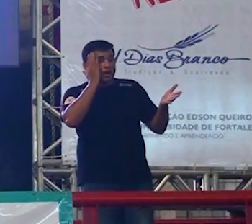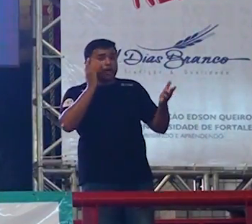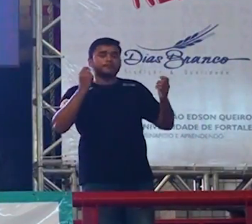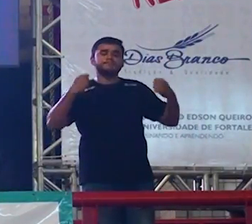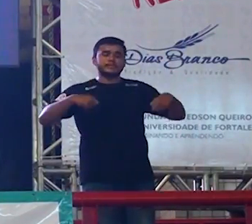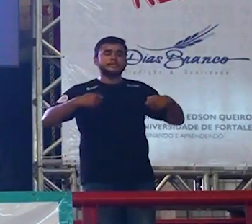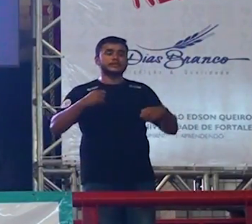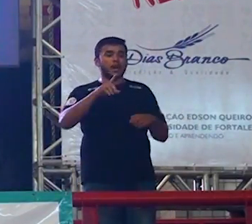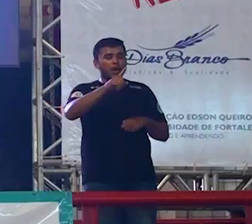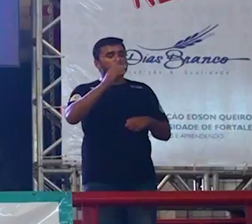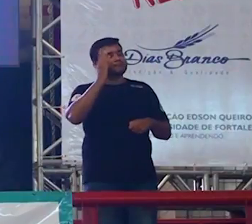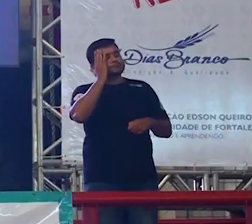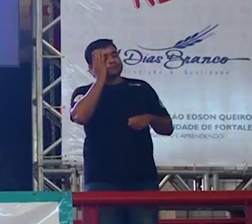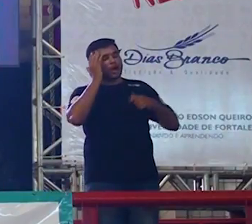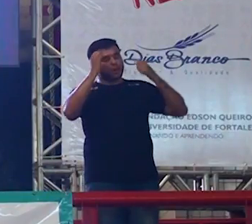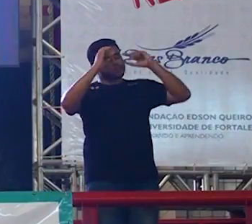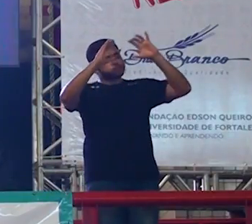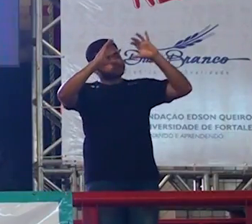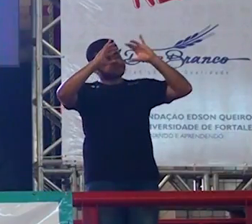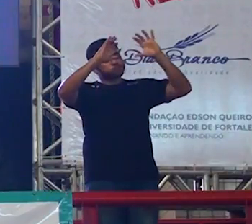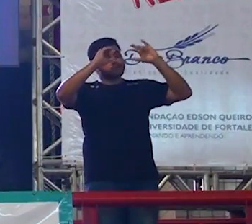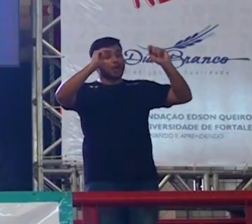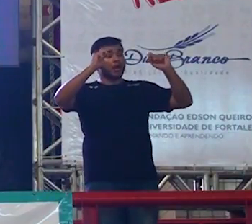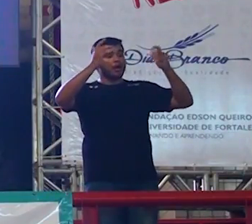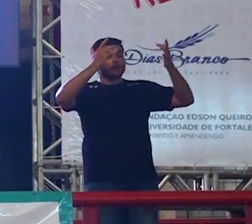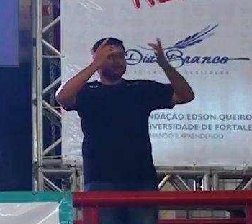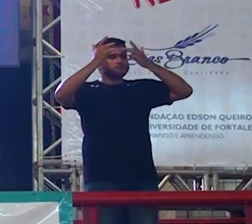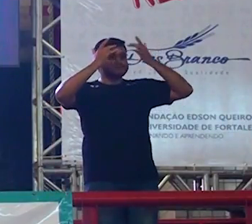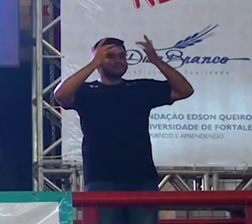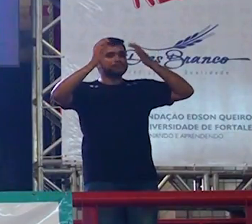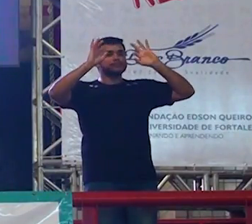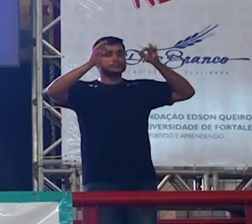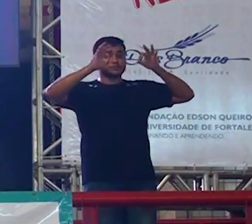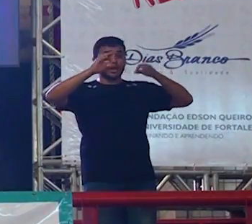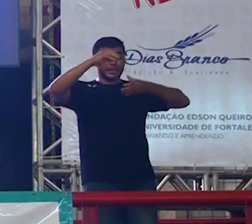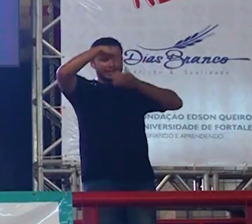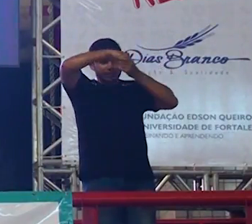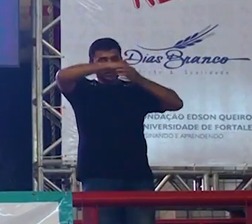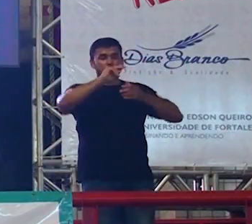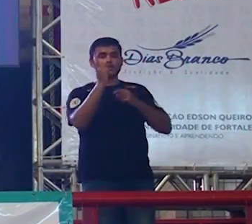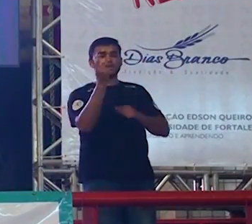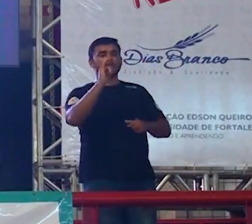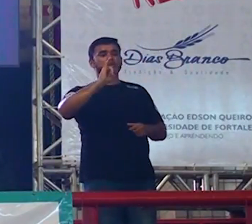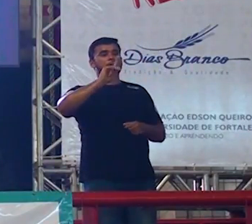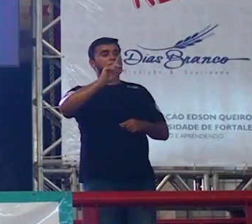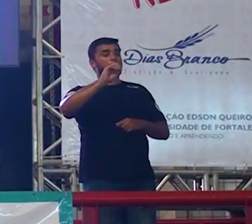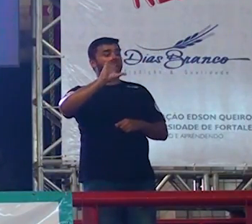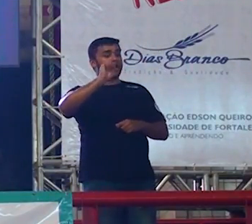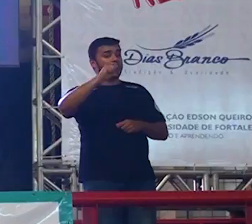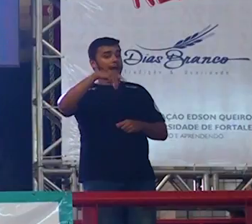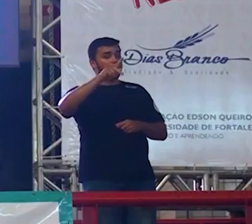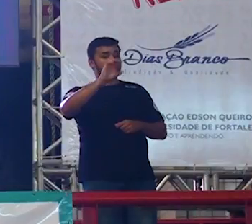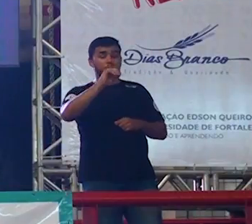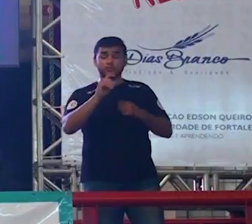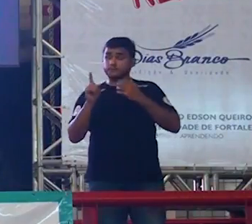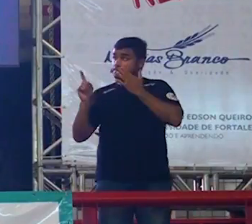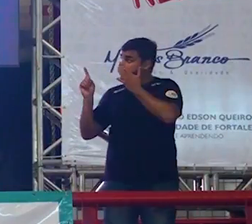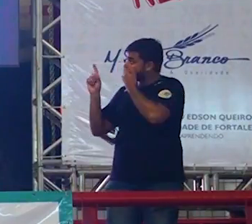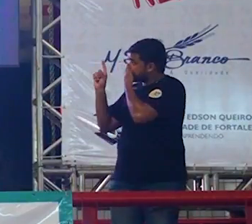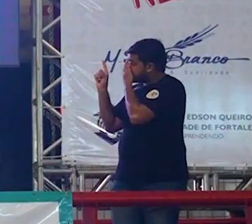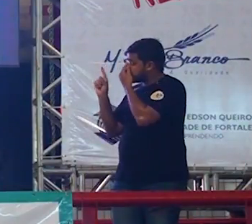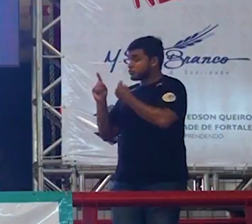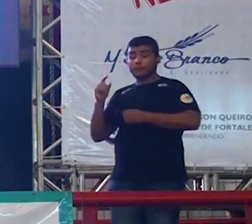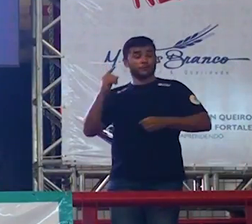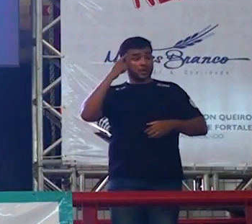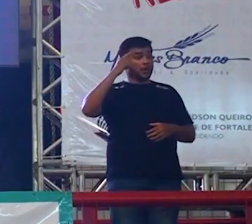você está dormindo, que as informações que estão no hipocampo, que é a memória de curto prazo,